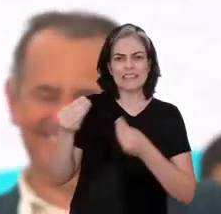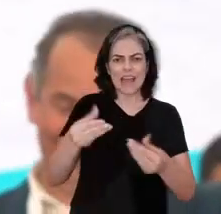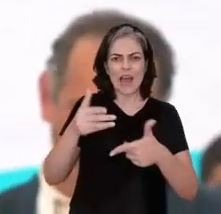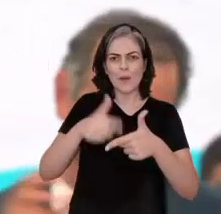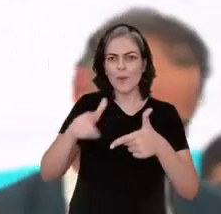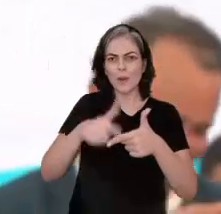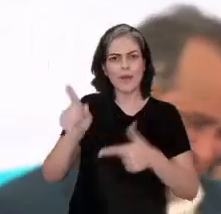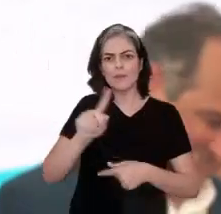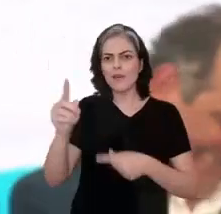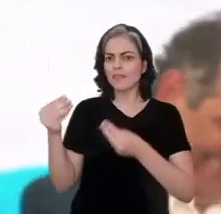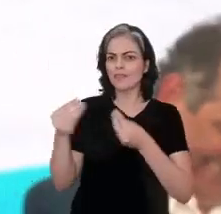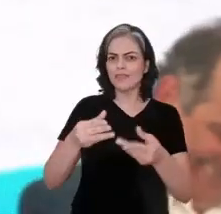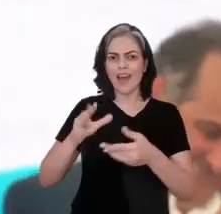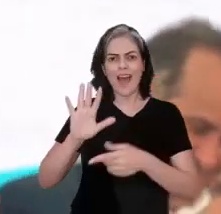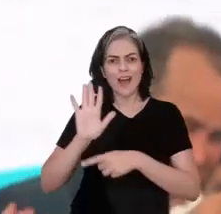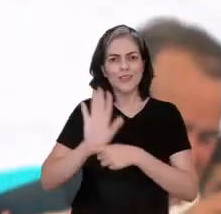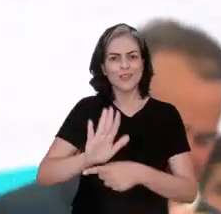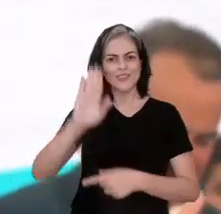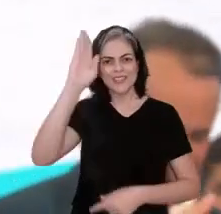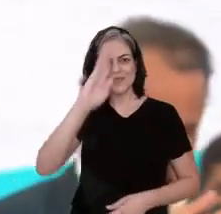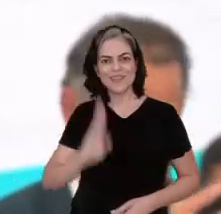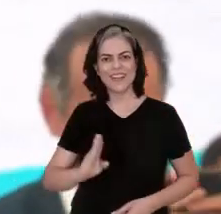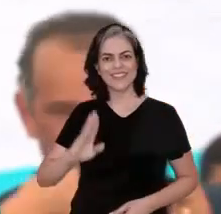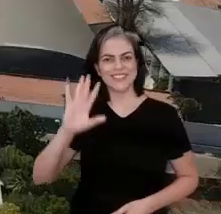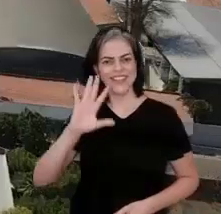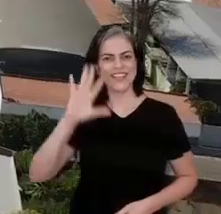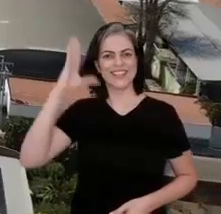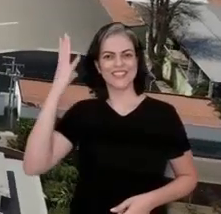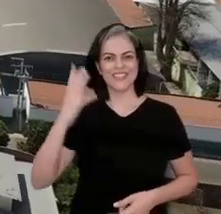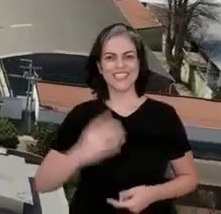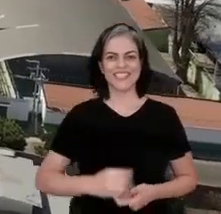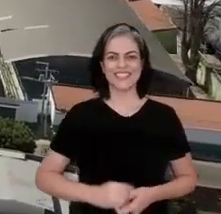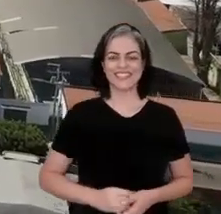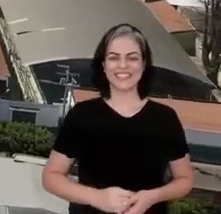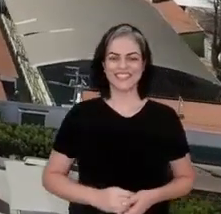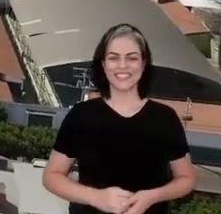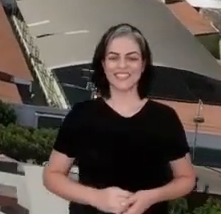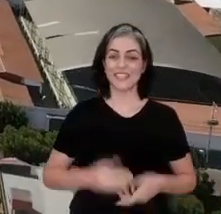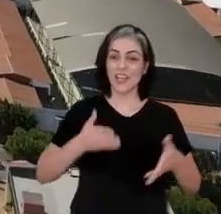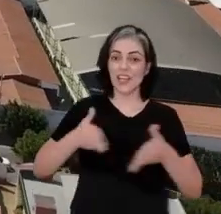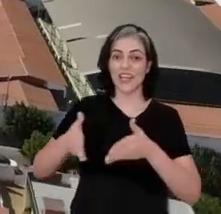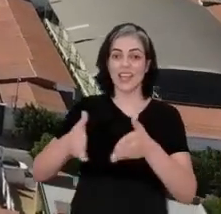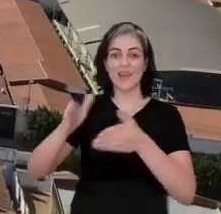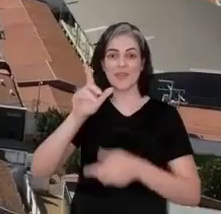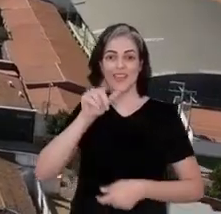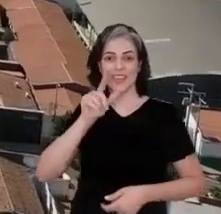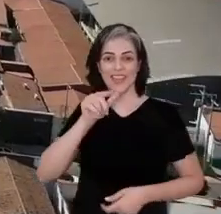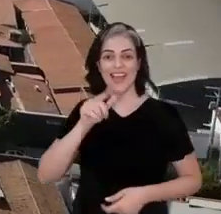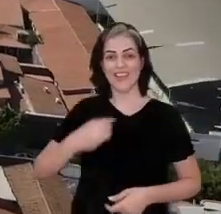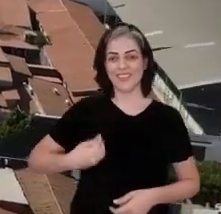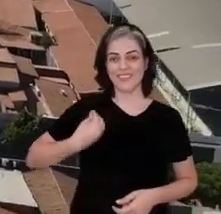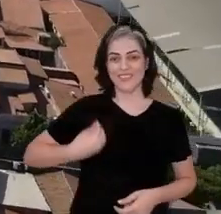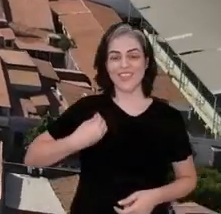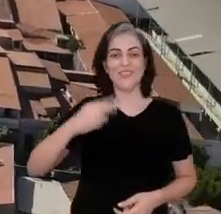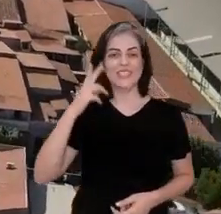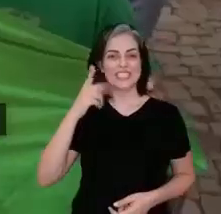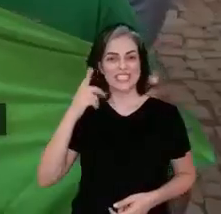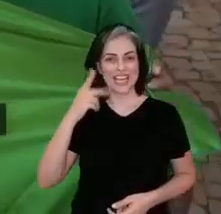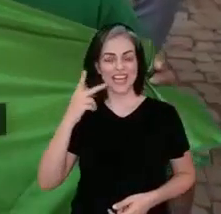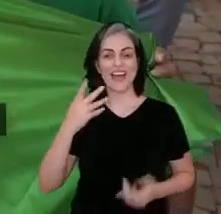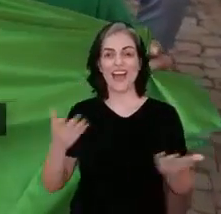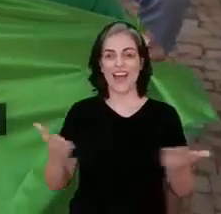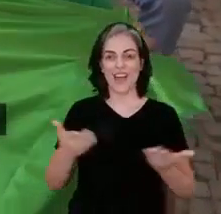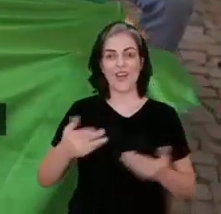para nós o Nordeste solução para o Brasil a minha Jornada das águas chegou ao Ceará